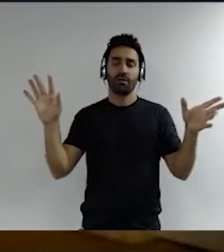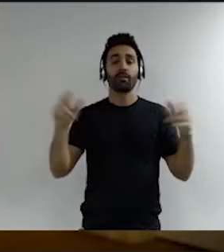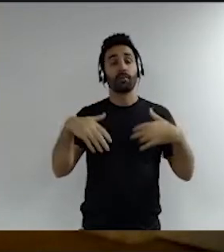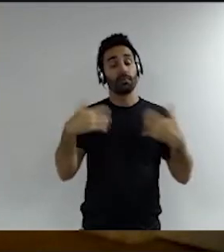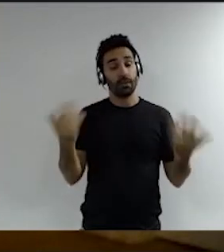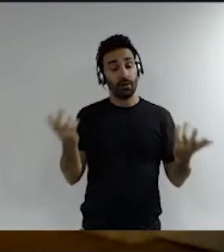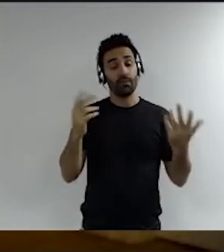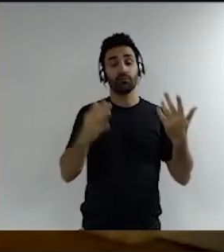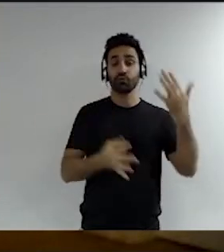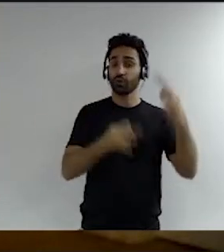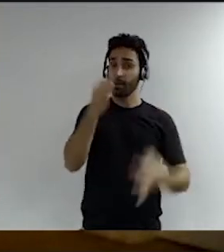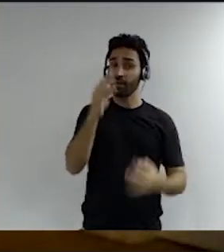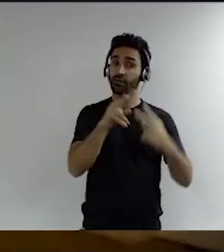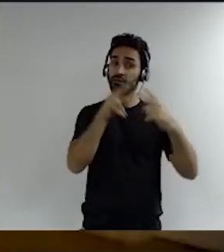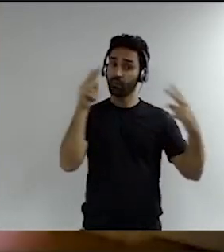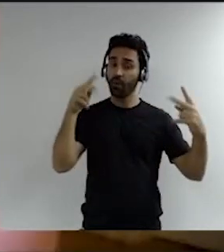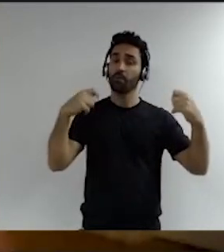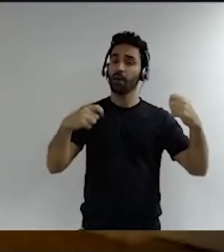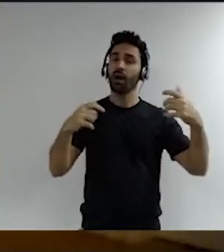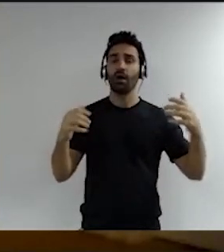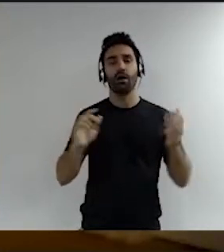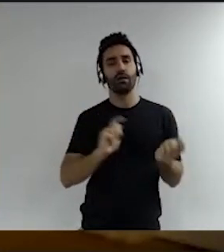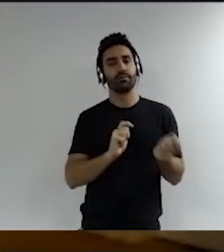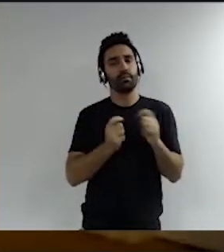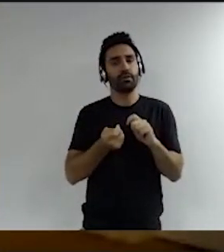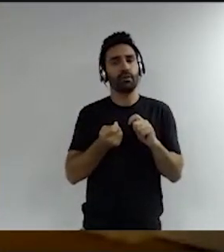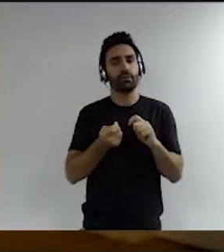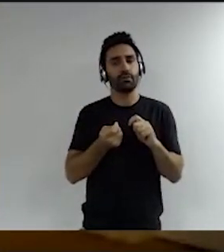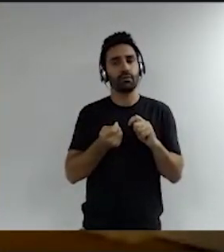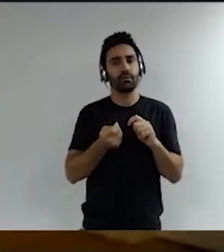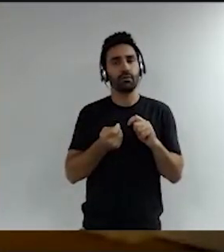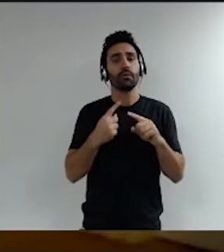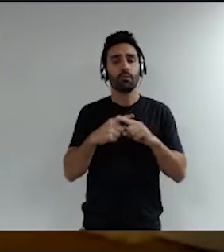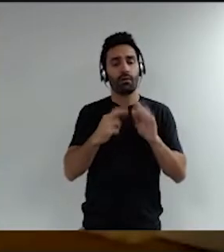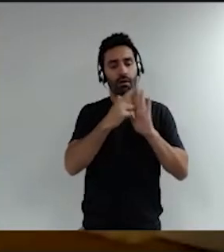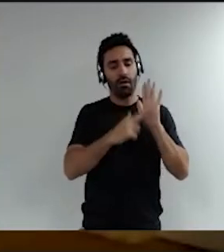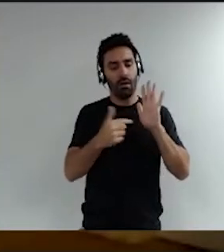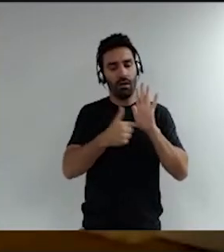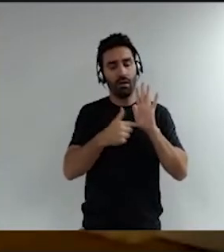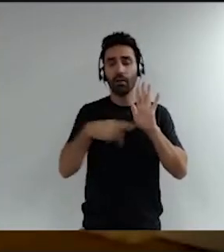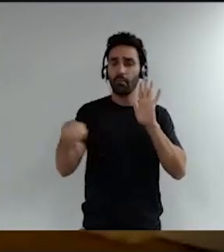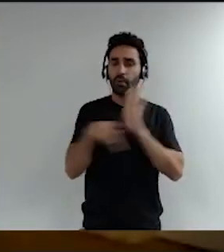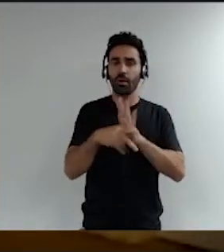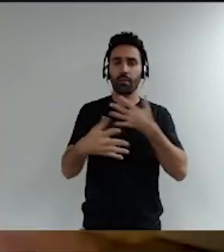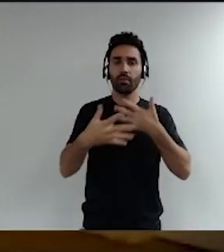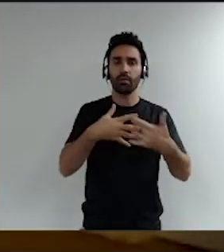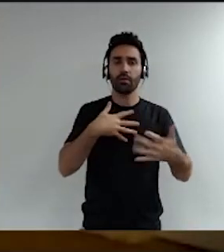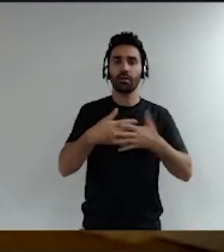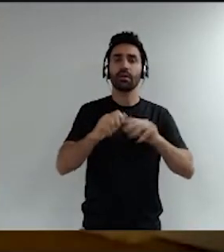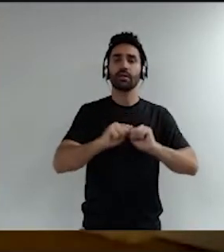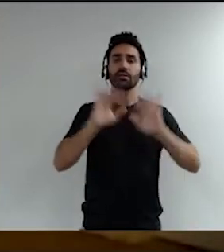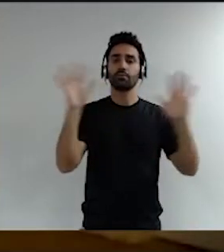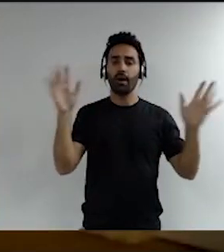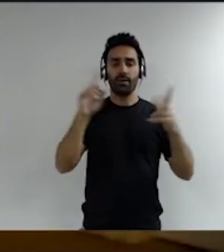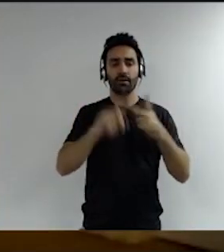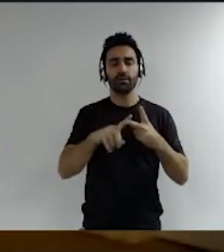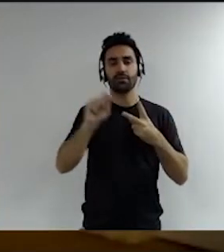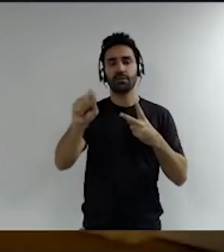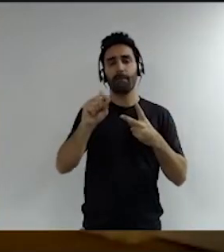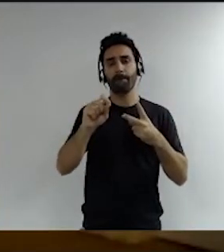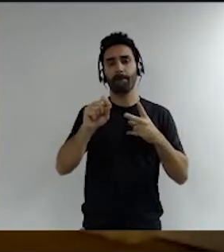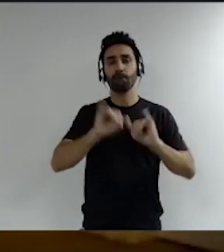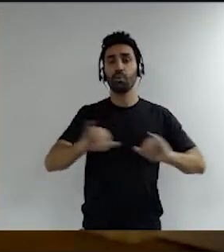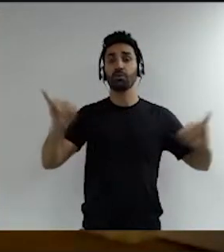ser adaptado para que esses princípios da transparência, da publicidade,